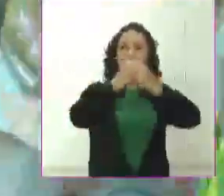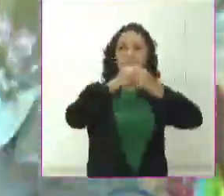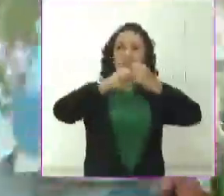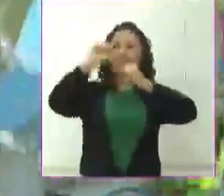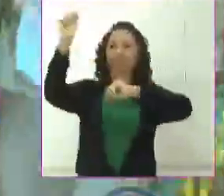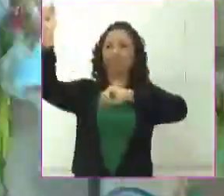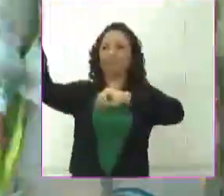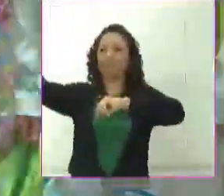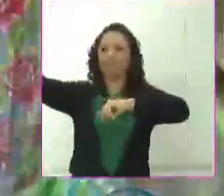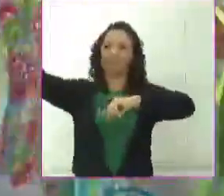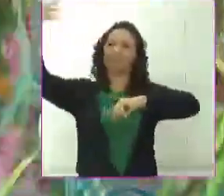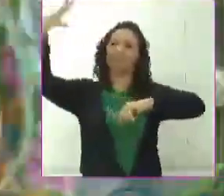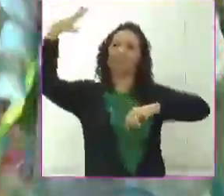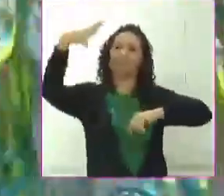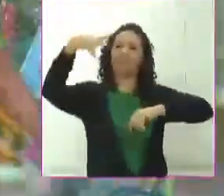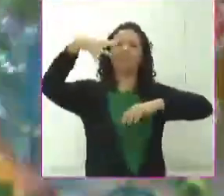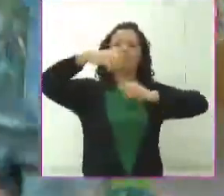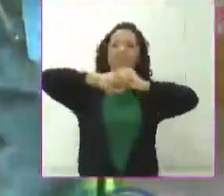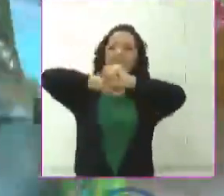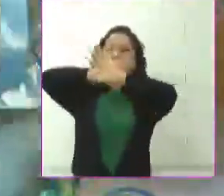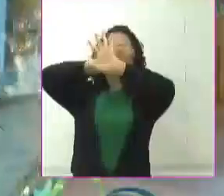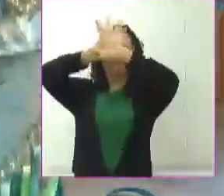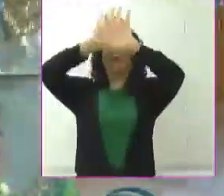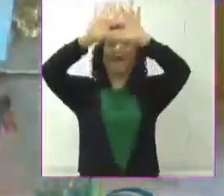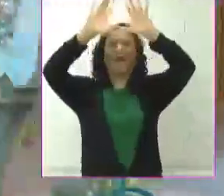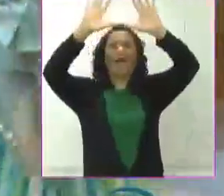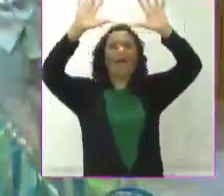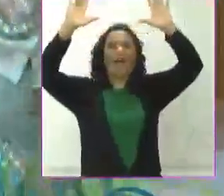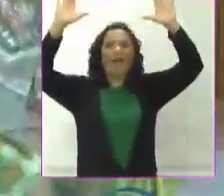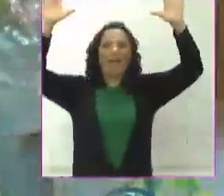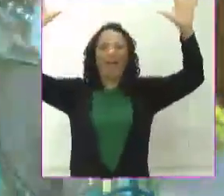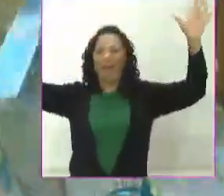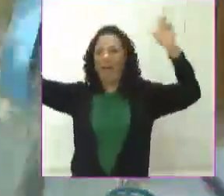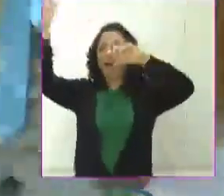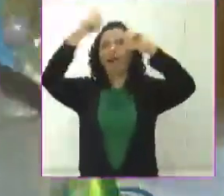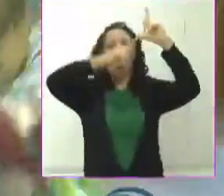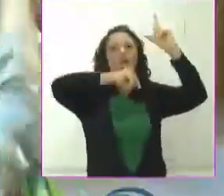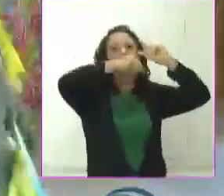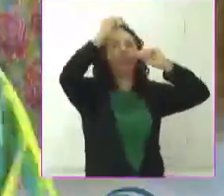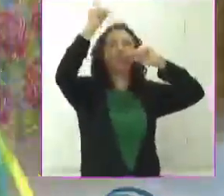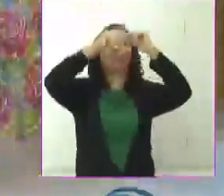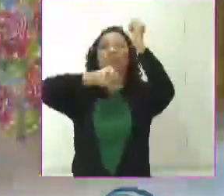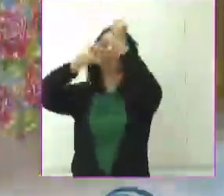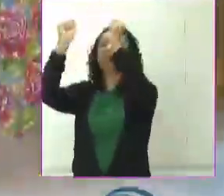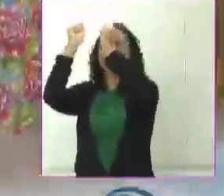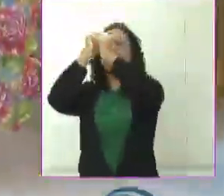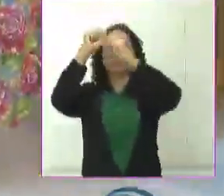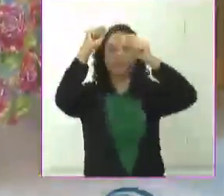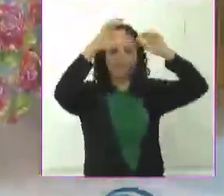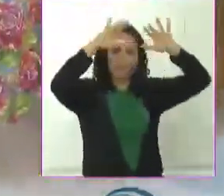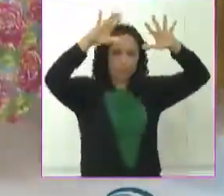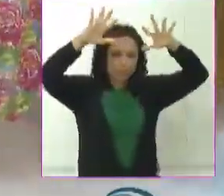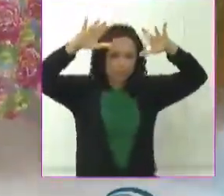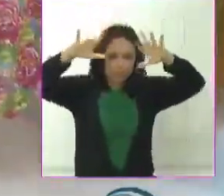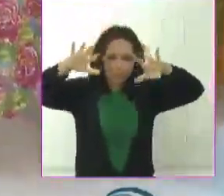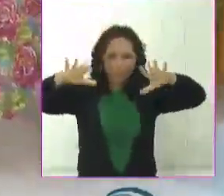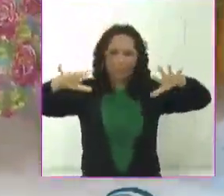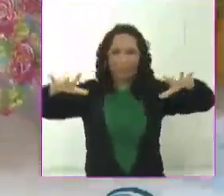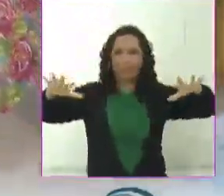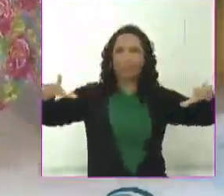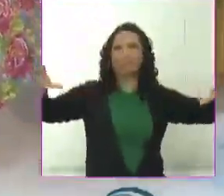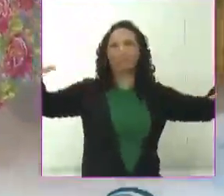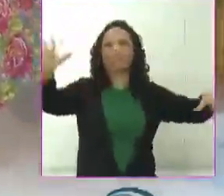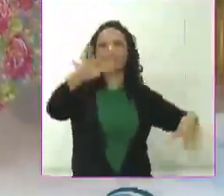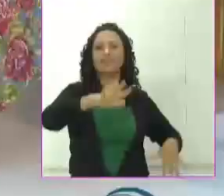a escuridão, o brilho das estrelas clareia nosso chão.